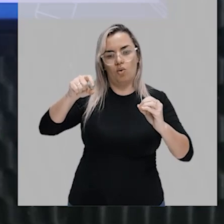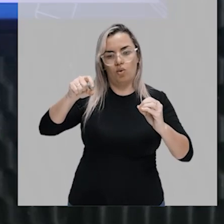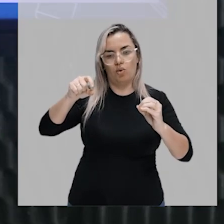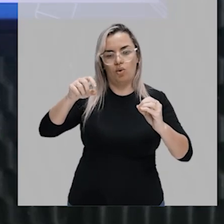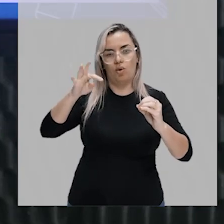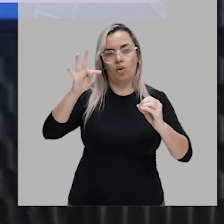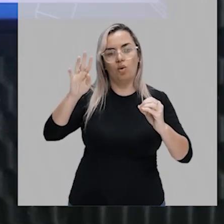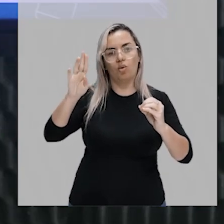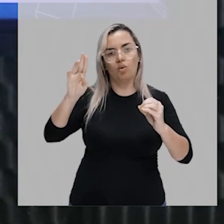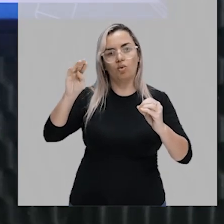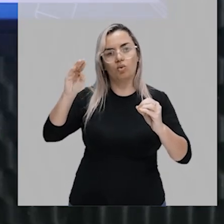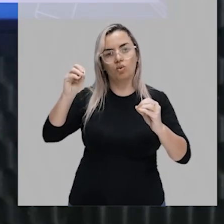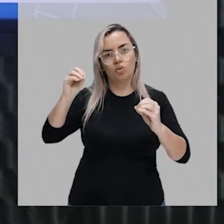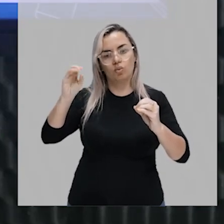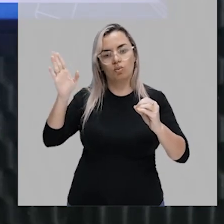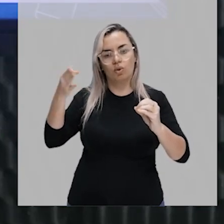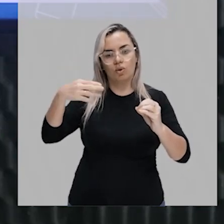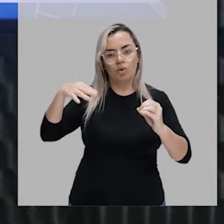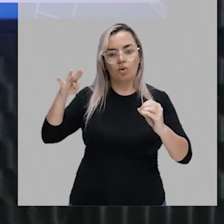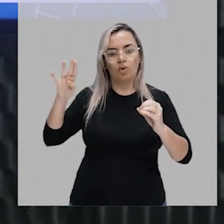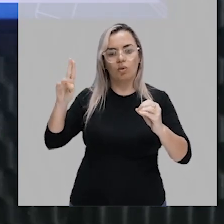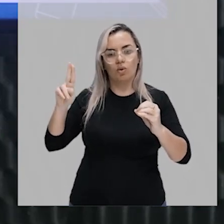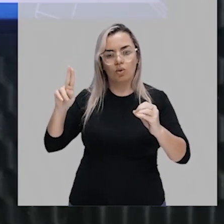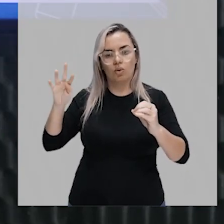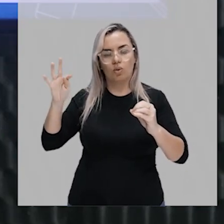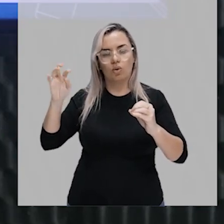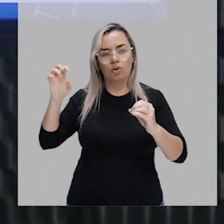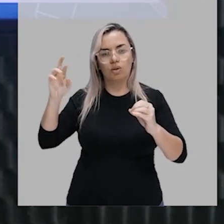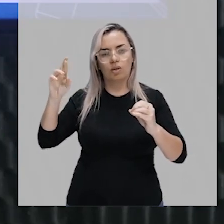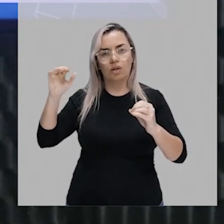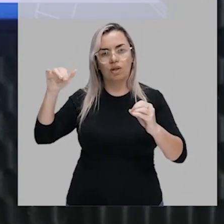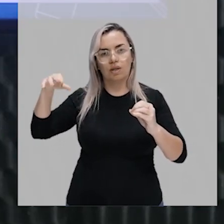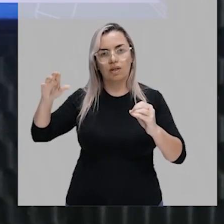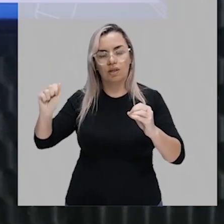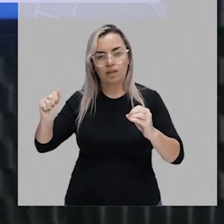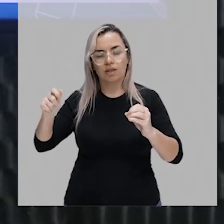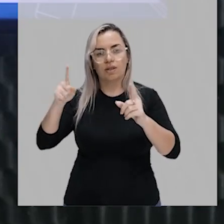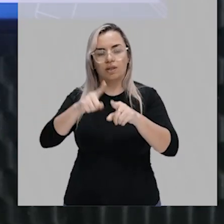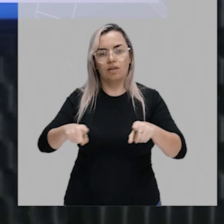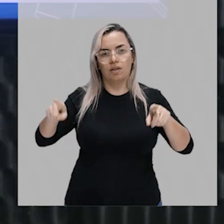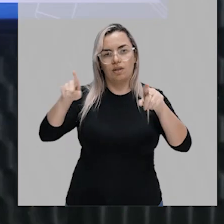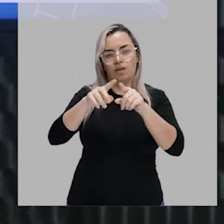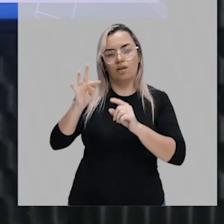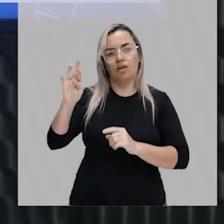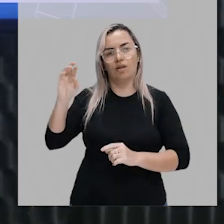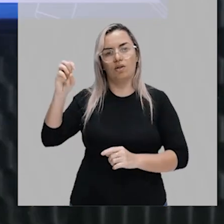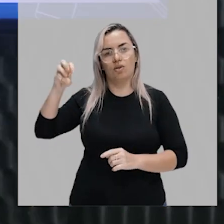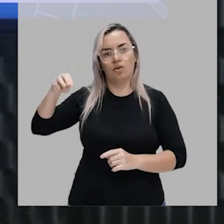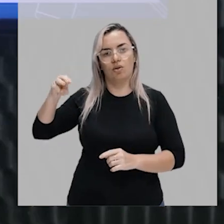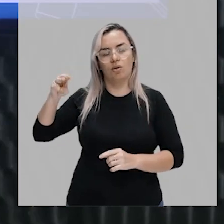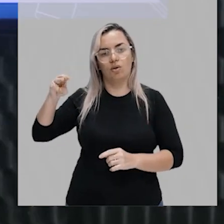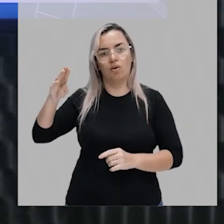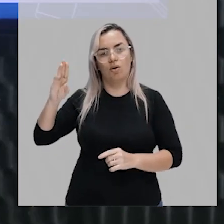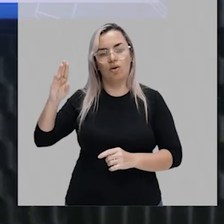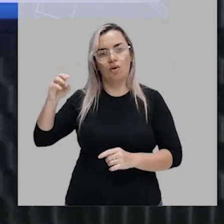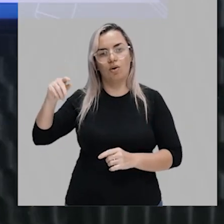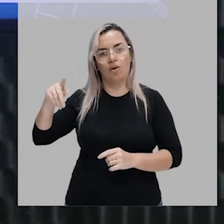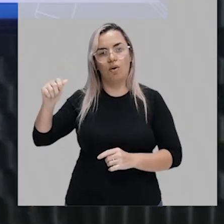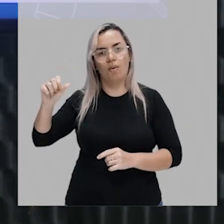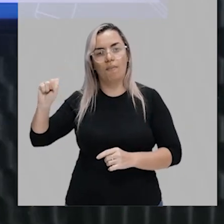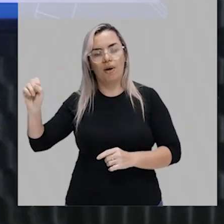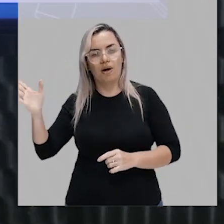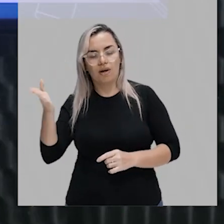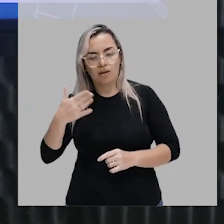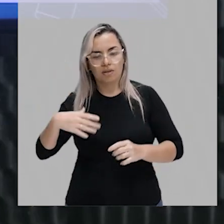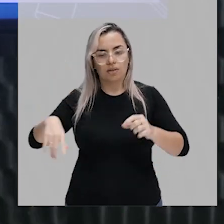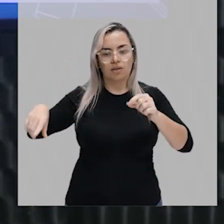tuba uterina, que também nós chamamos de trompas de falópio, ok?